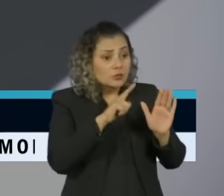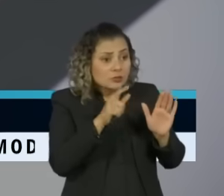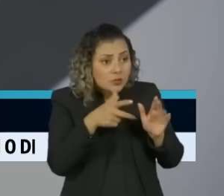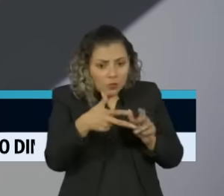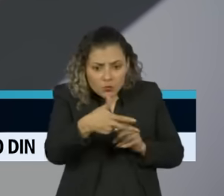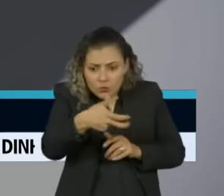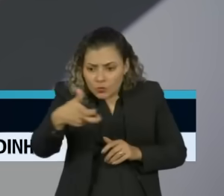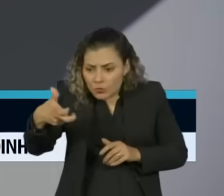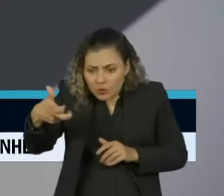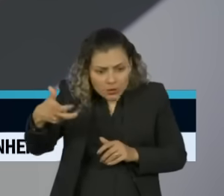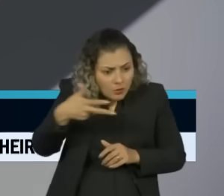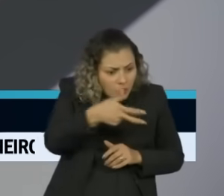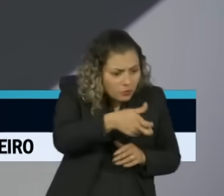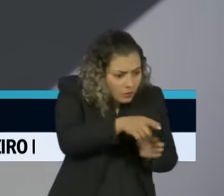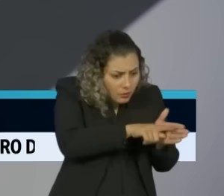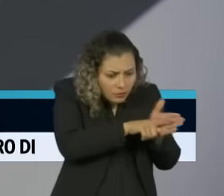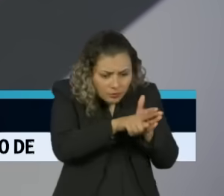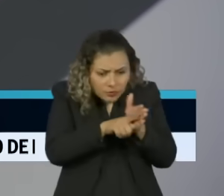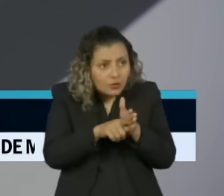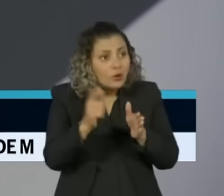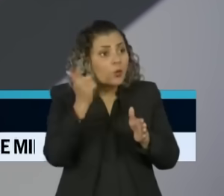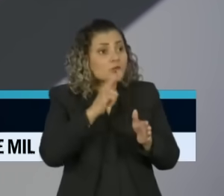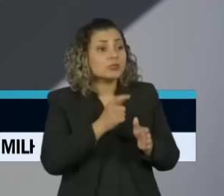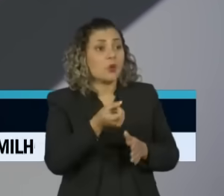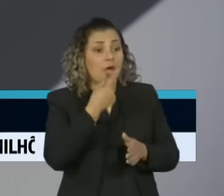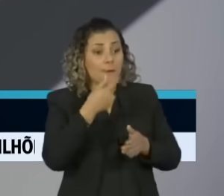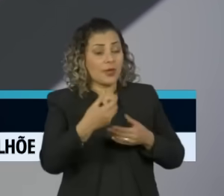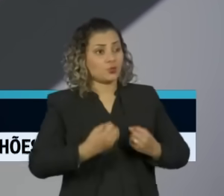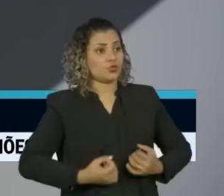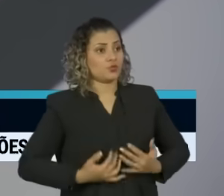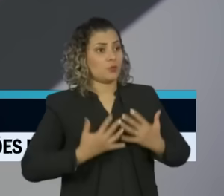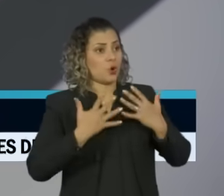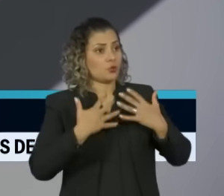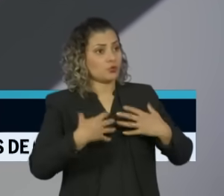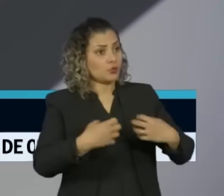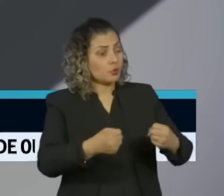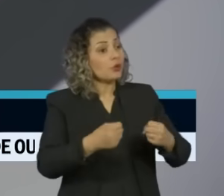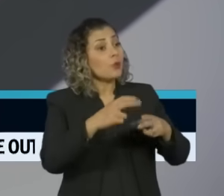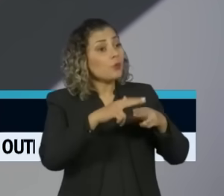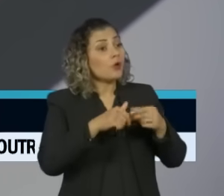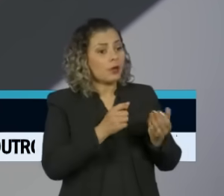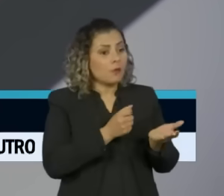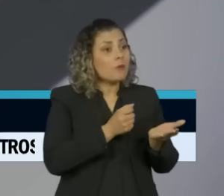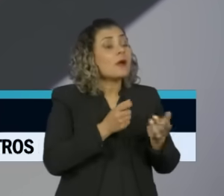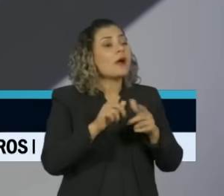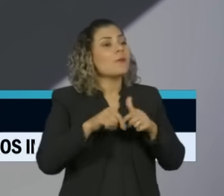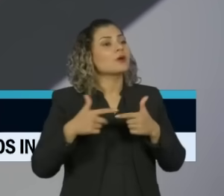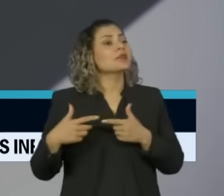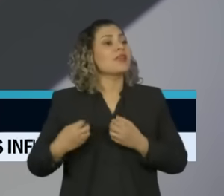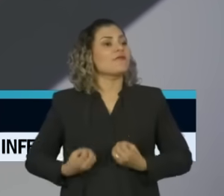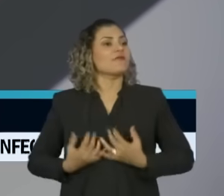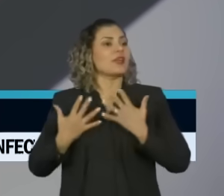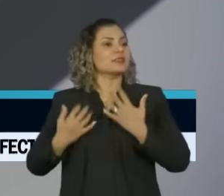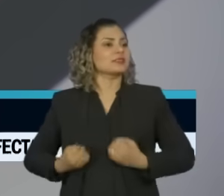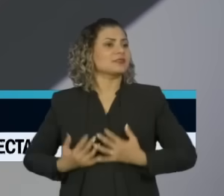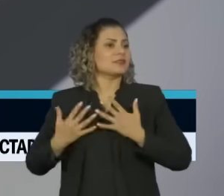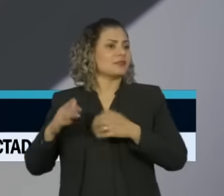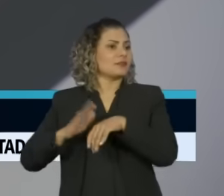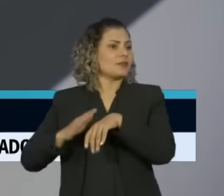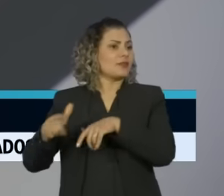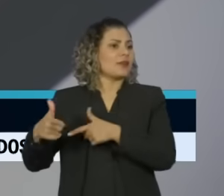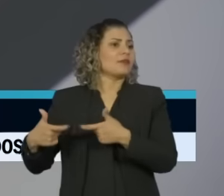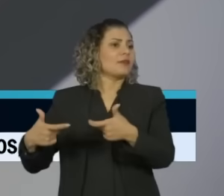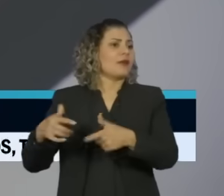vira antibiótico para ser distribuído por causa das guerras da fronte do Pacífico, onde tinha muita infecção. Então